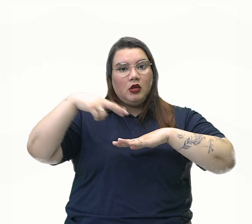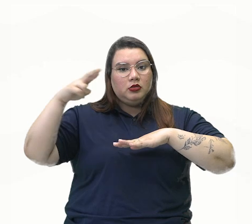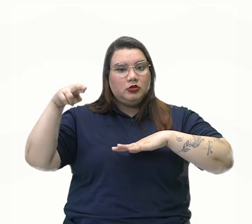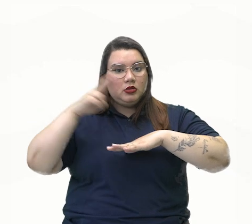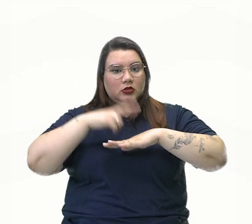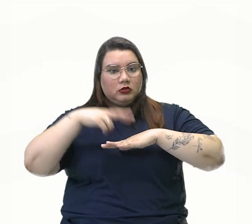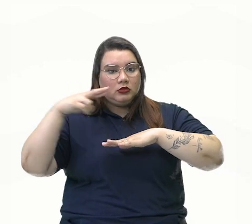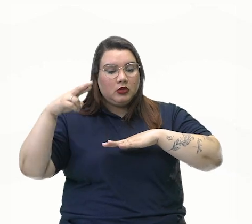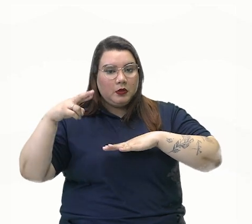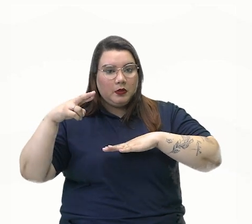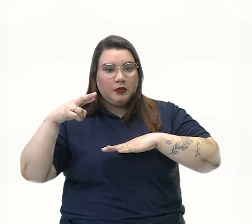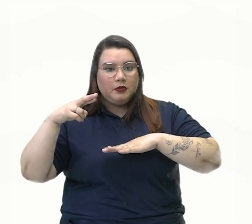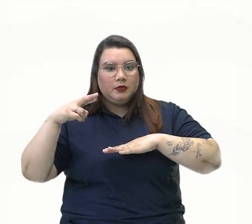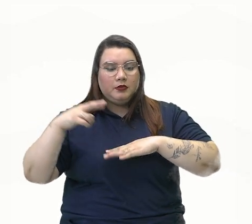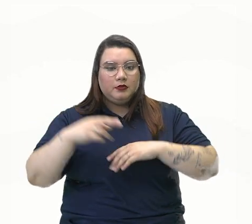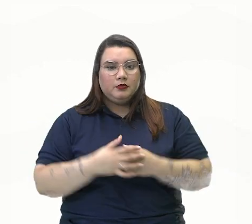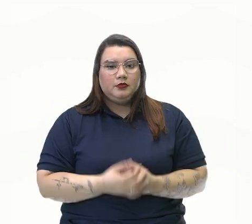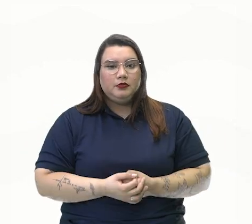energia